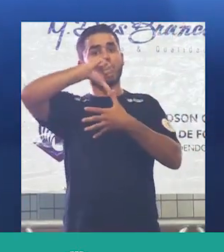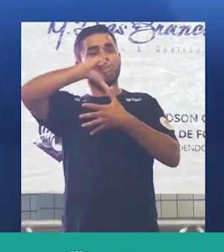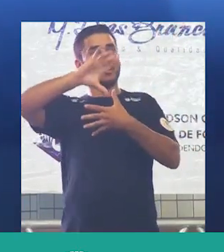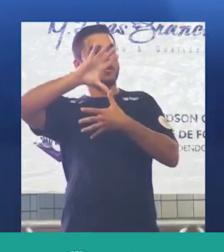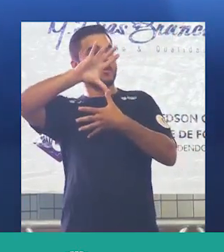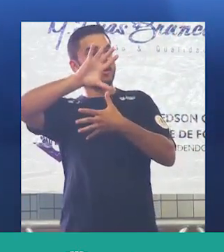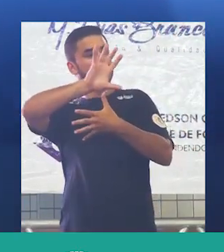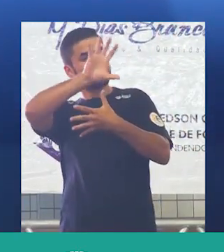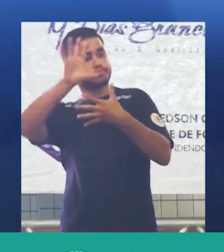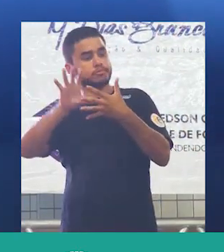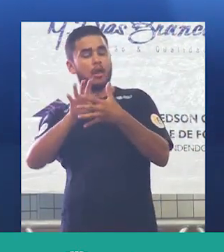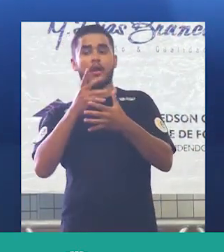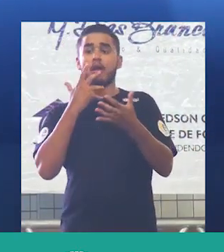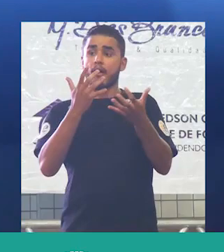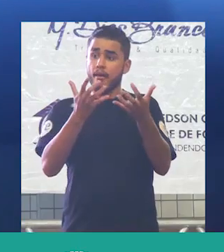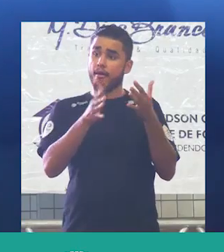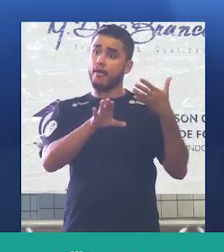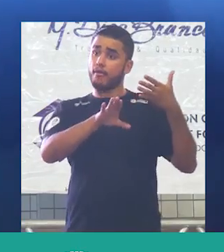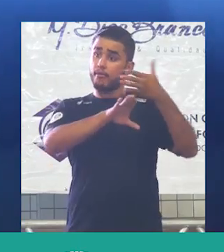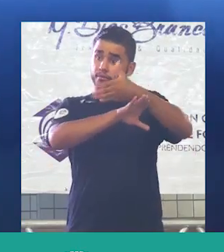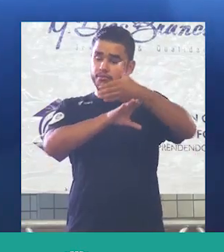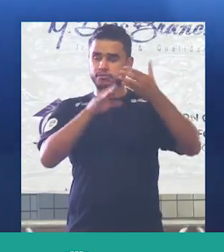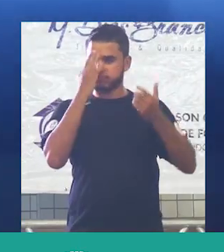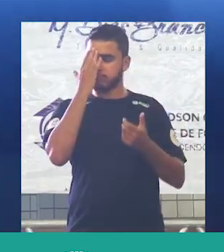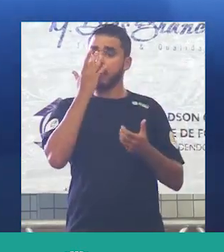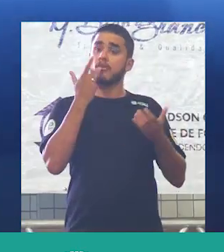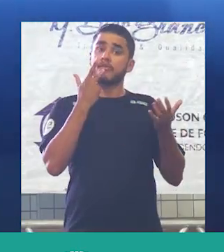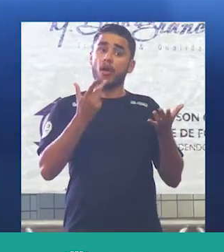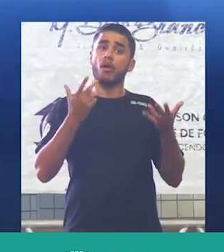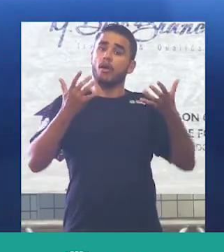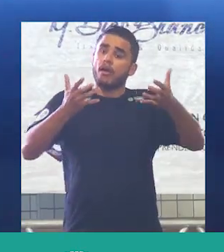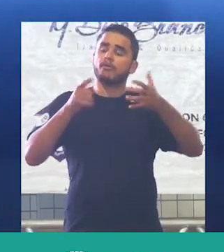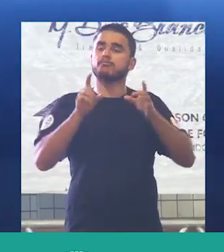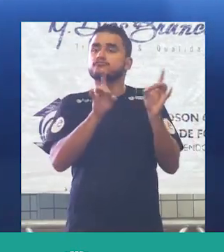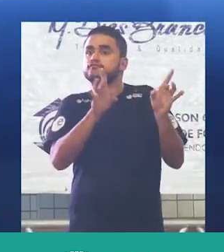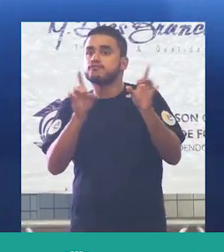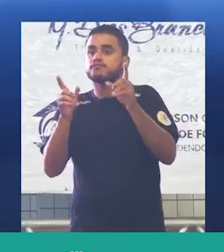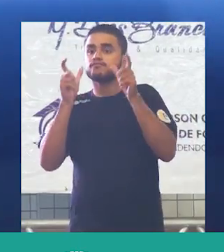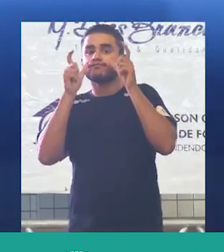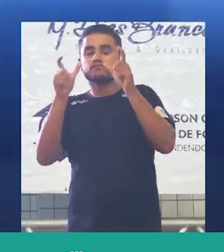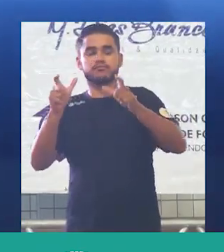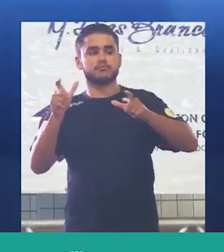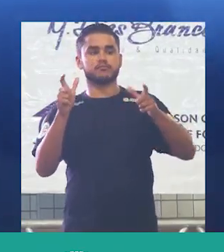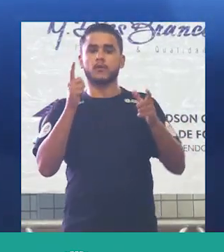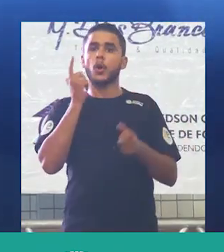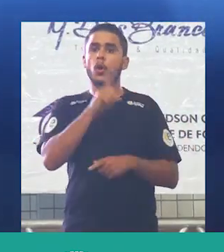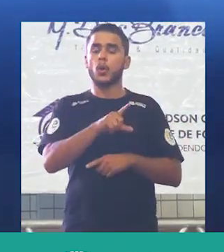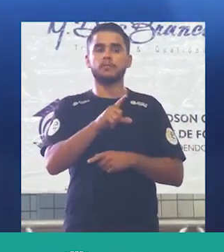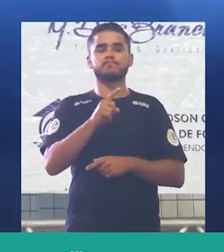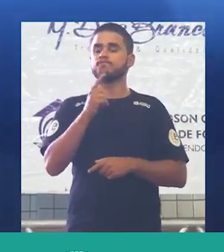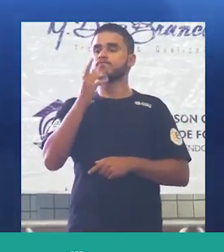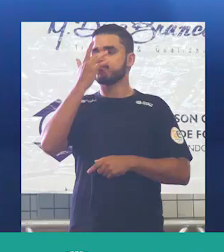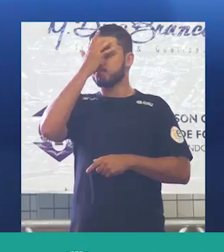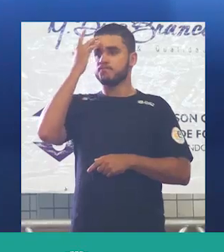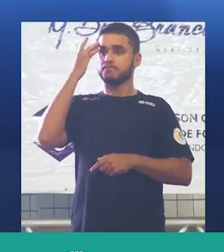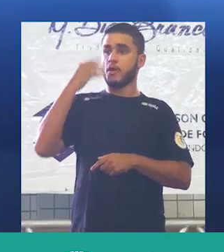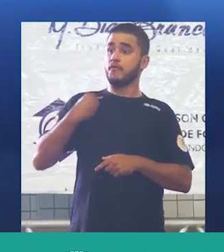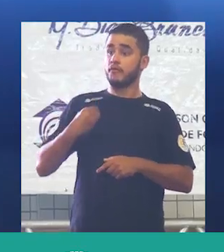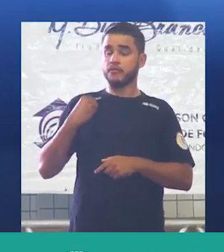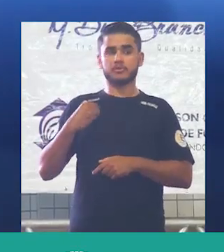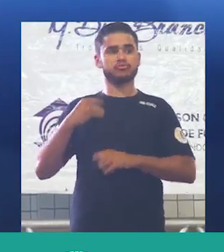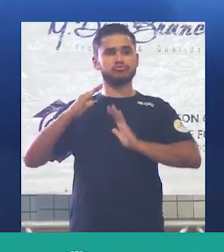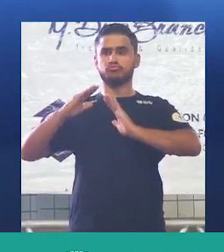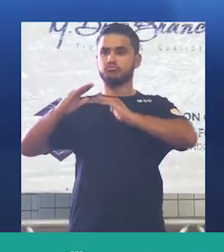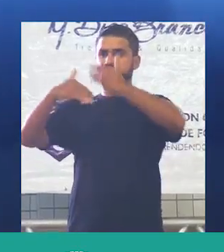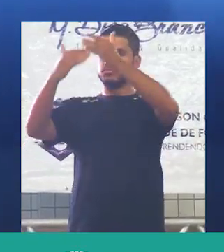quando os portugueses chegaram no Brasil, de cara, eles não encontraram uma civilização já